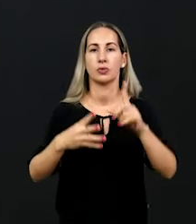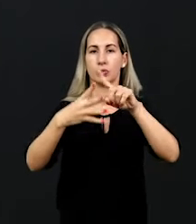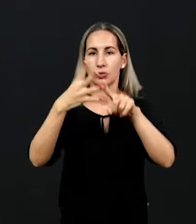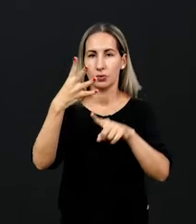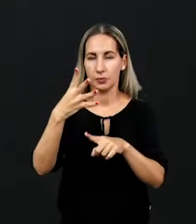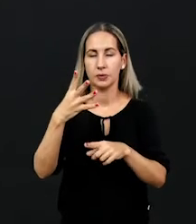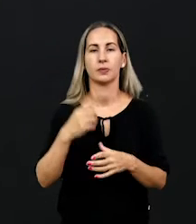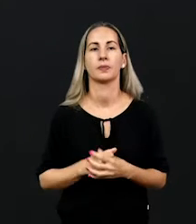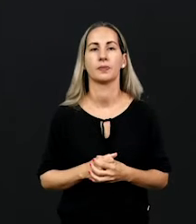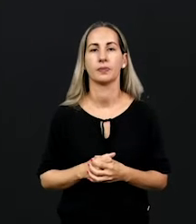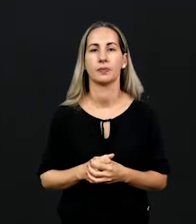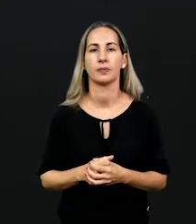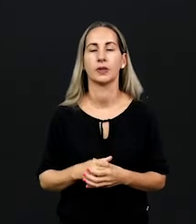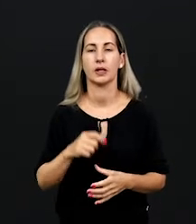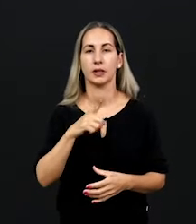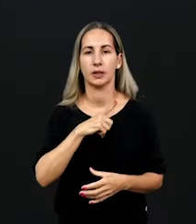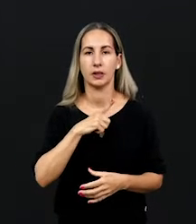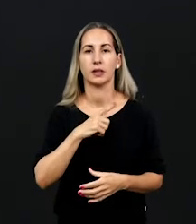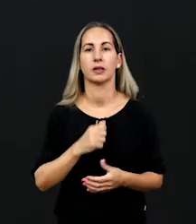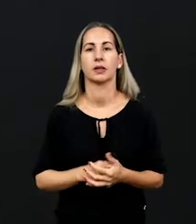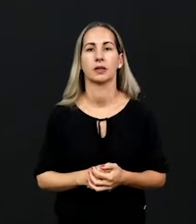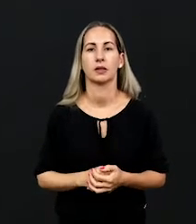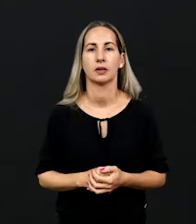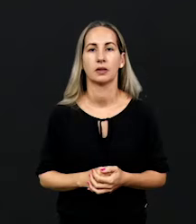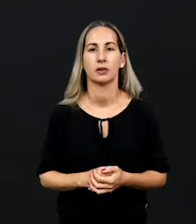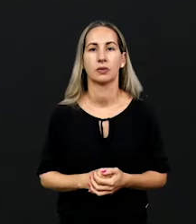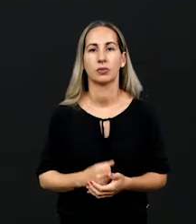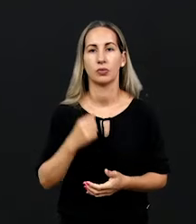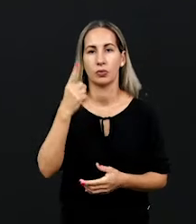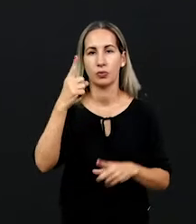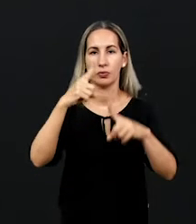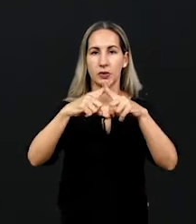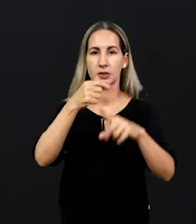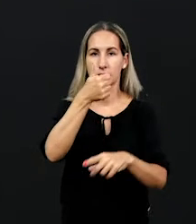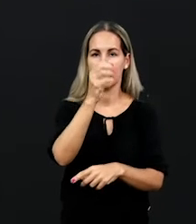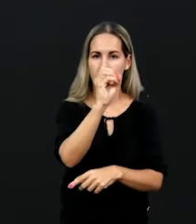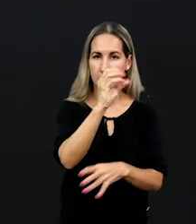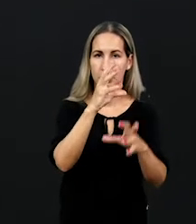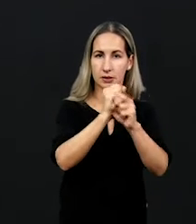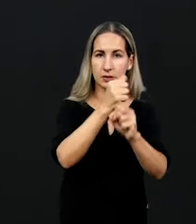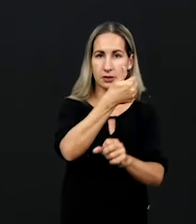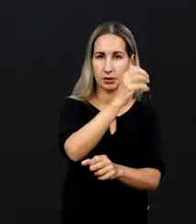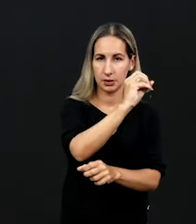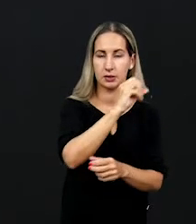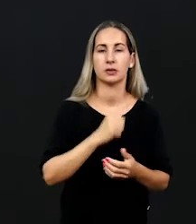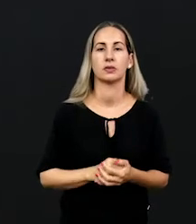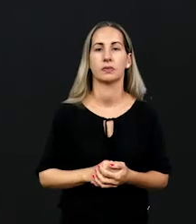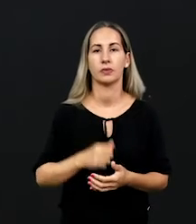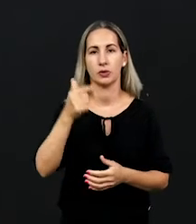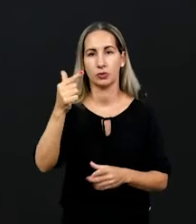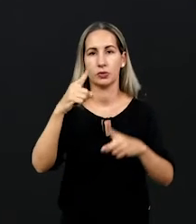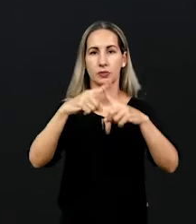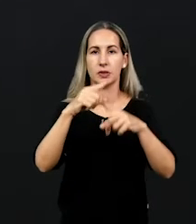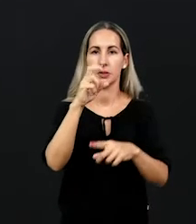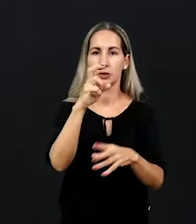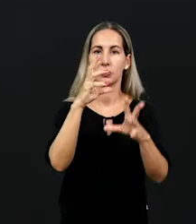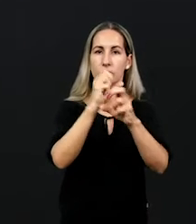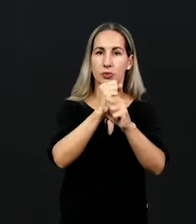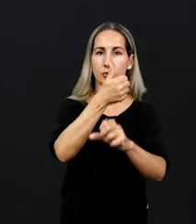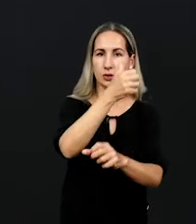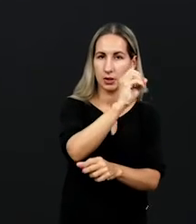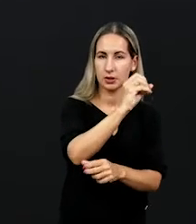par. Então aqui eu tenho, reparem, 1 vezes 10, 10. 2 vezes